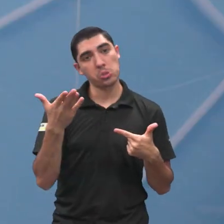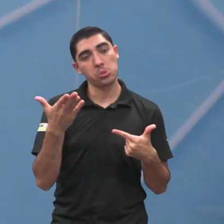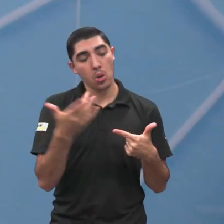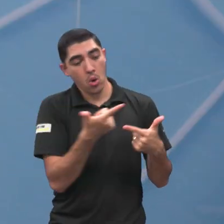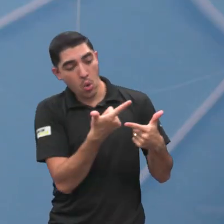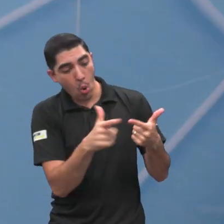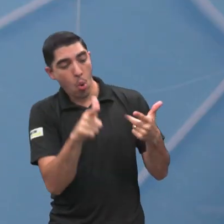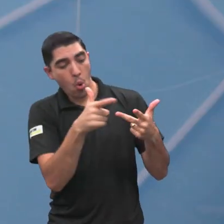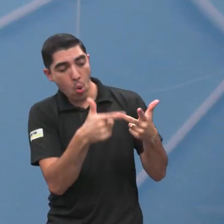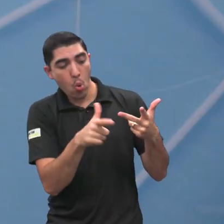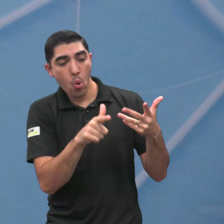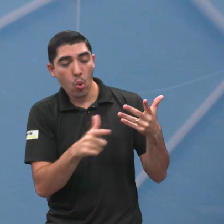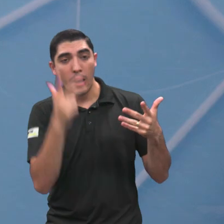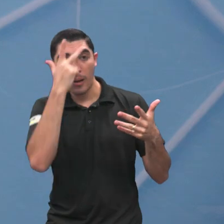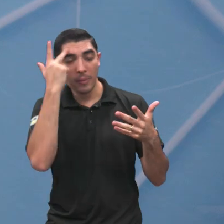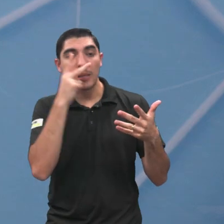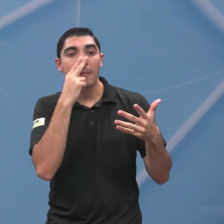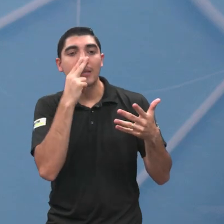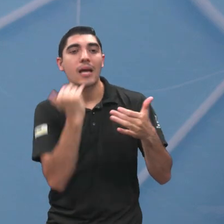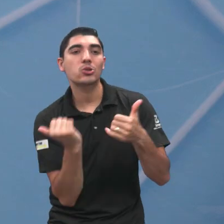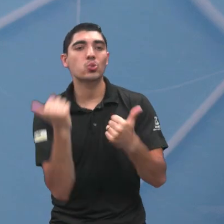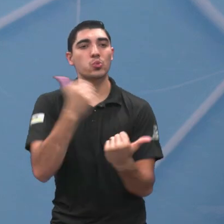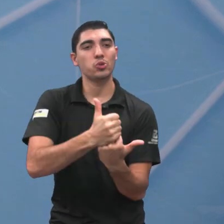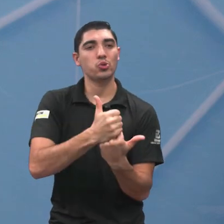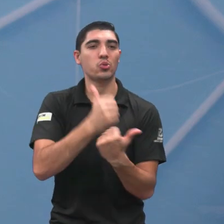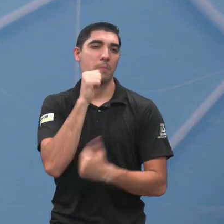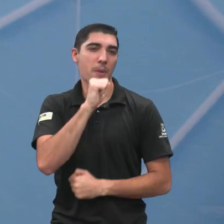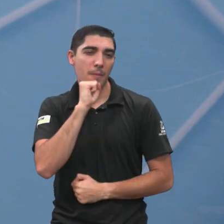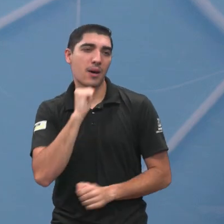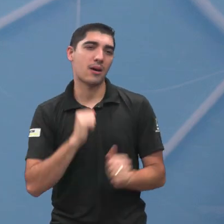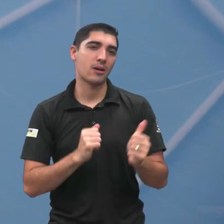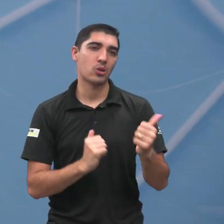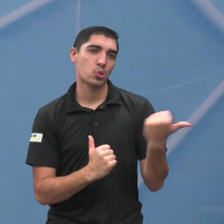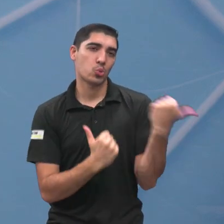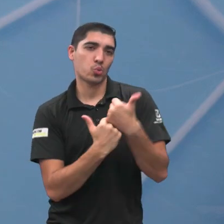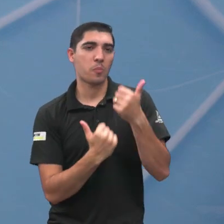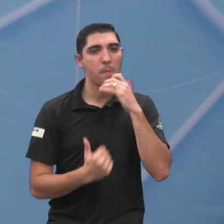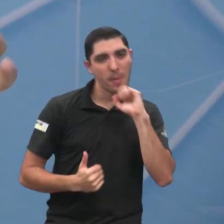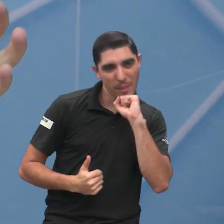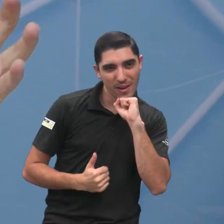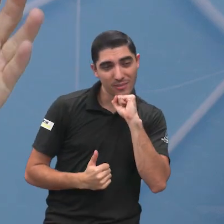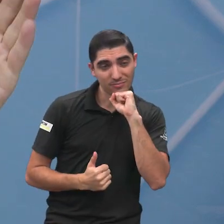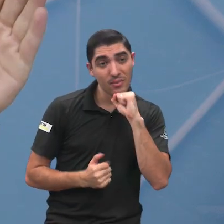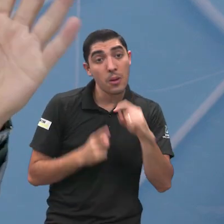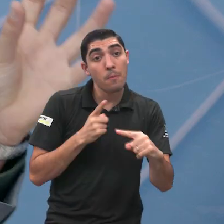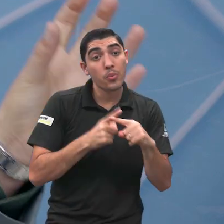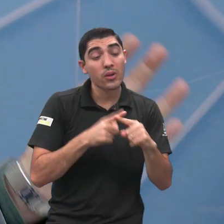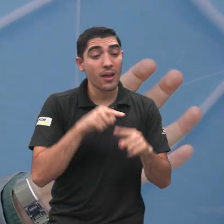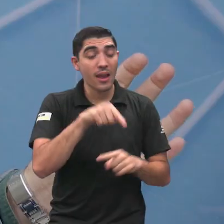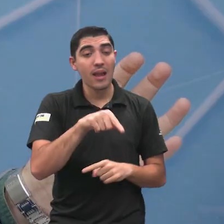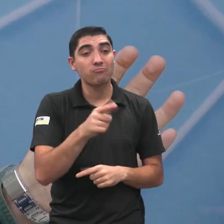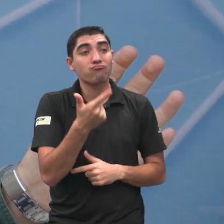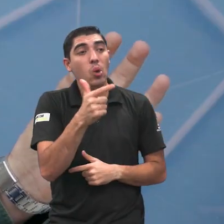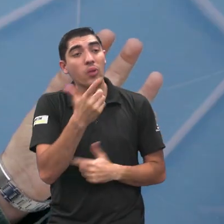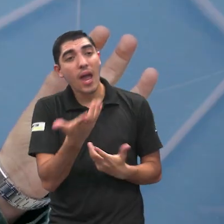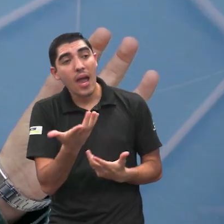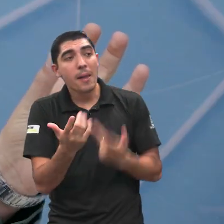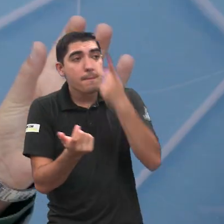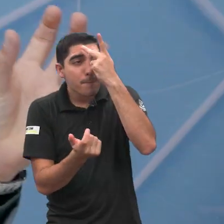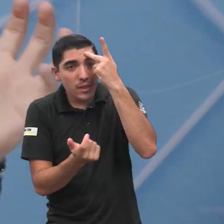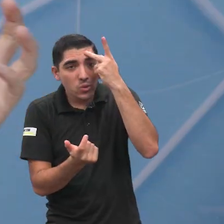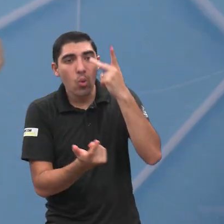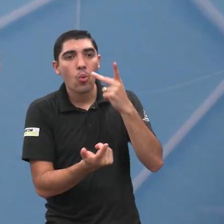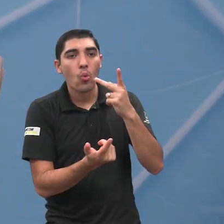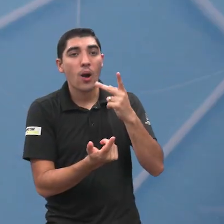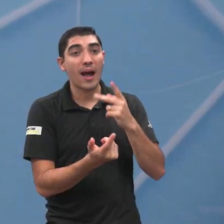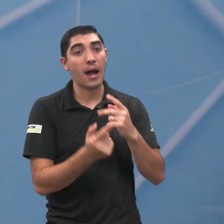pode exercer essa função paterna, né? Porque em alguns casos a gente não tem a figura do genitor, mas a gente tem alguma